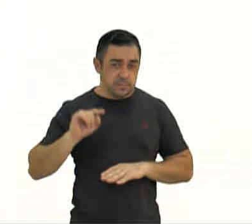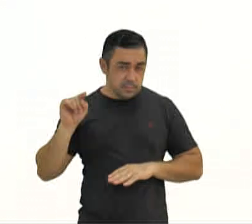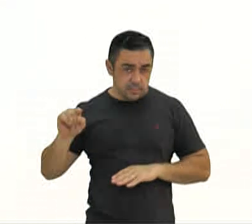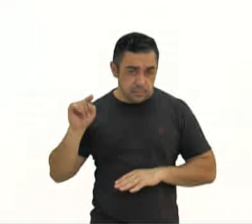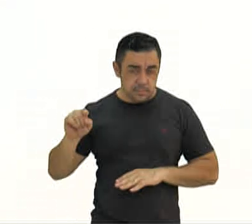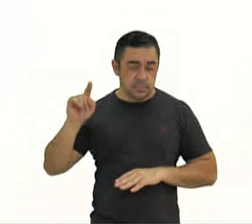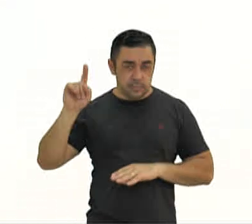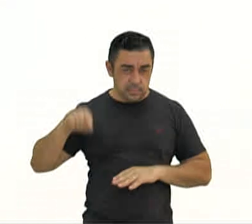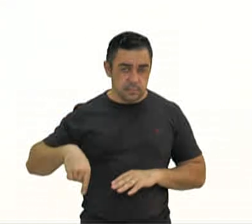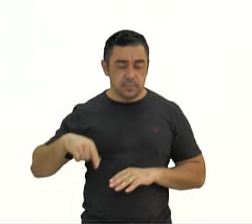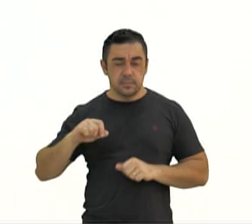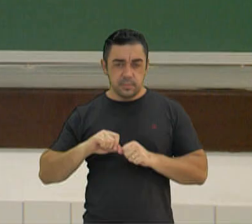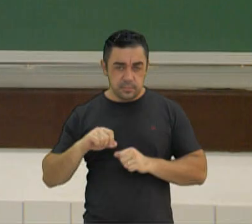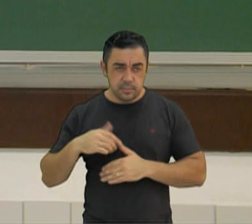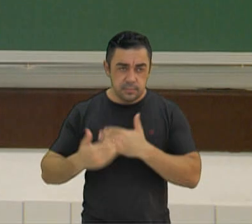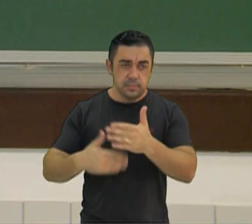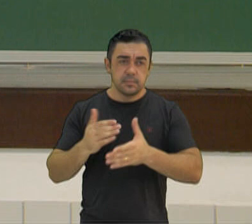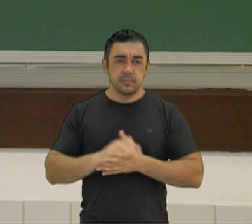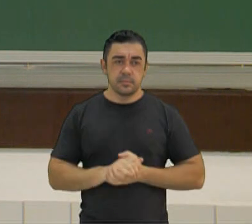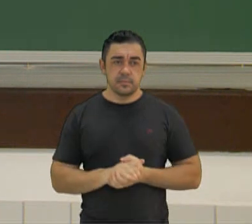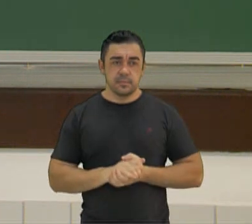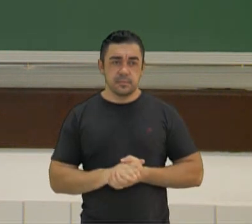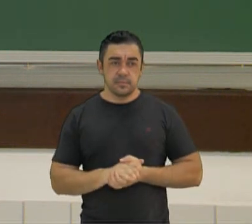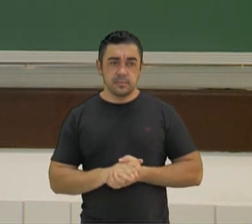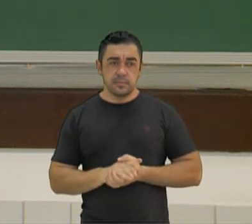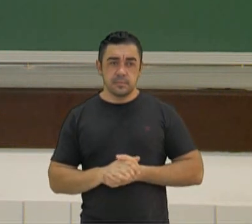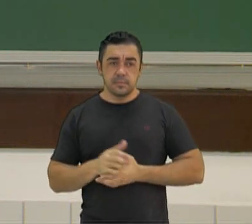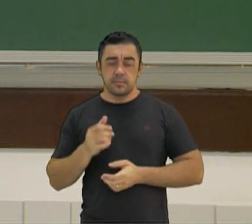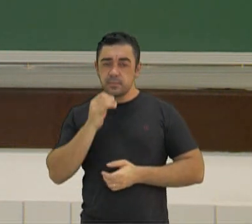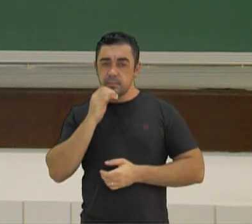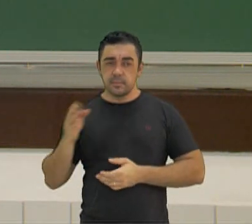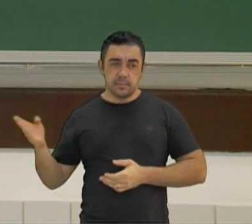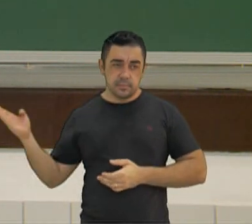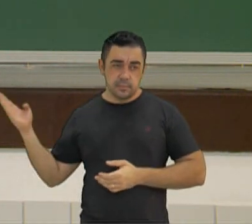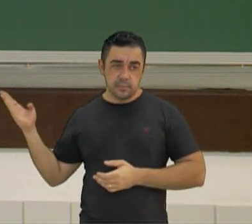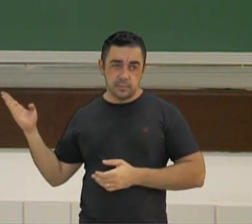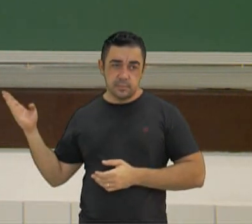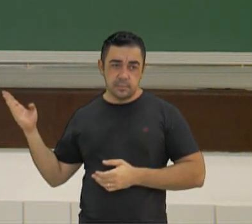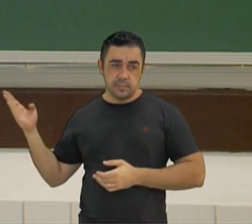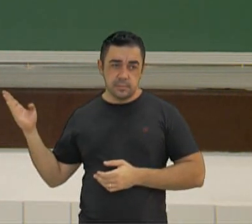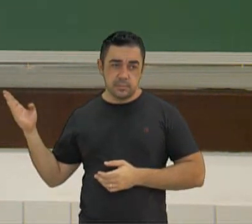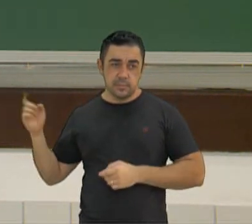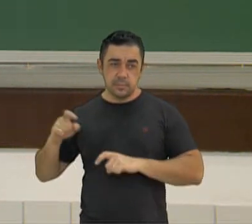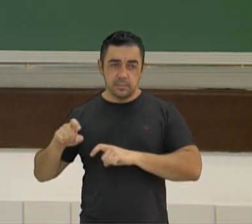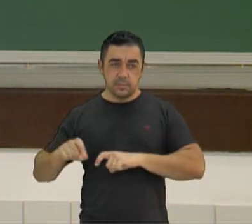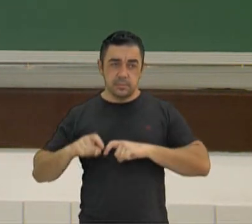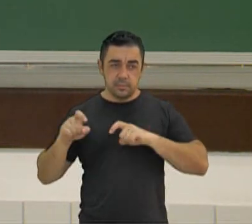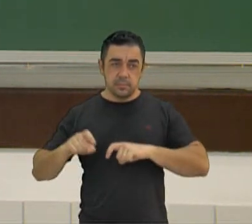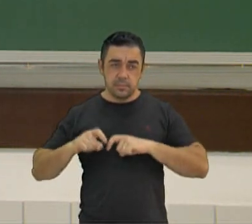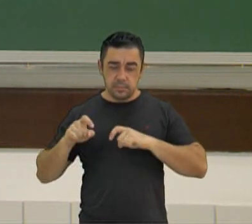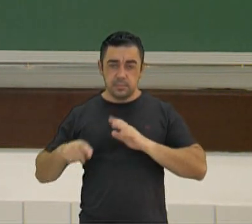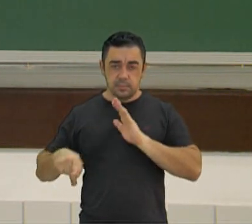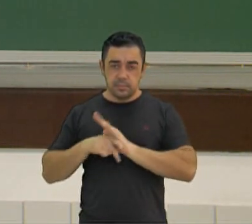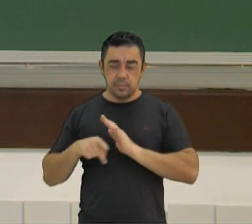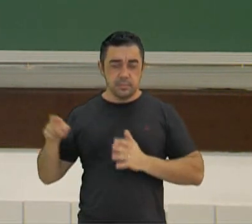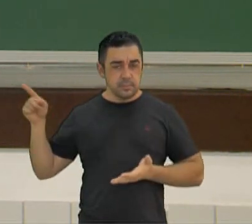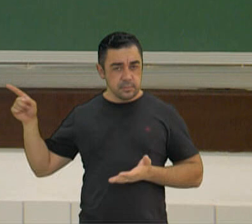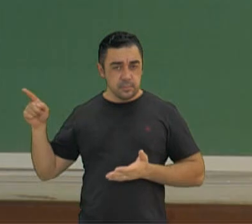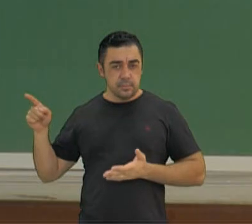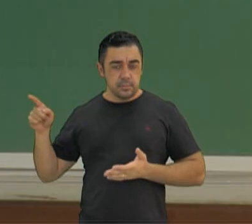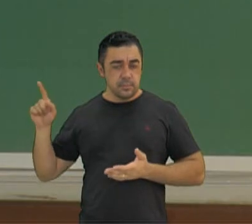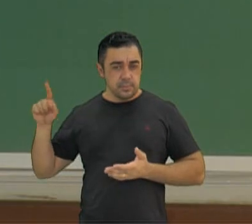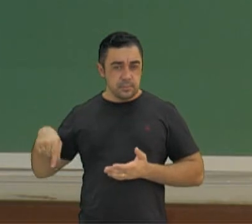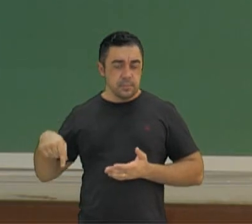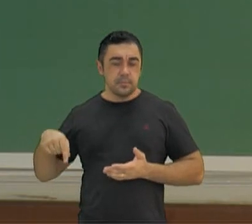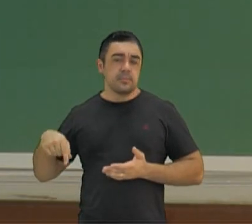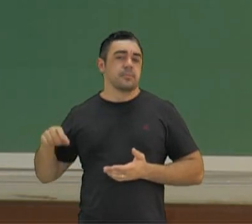acentua-se em termos de produtividade. Isso, um exemplo aqui, uma fazenda eólica particular no Ceará que já